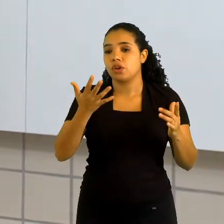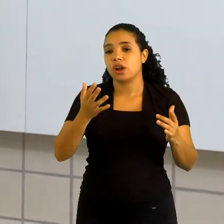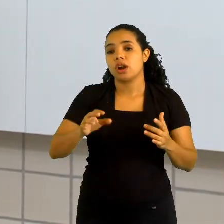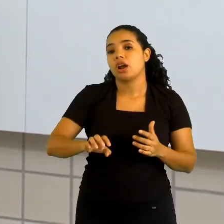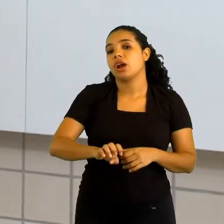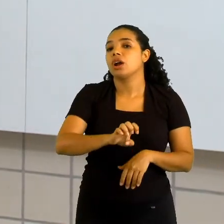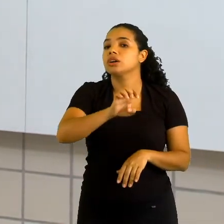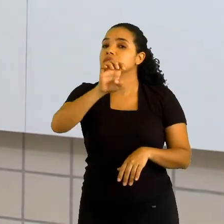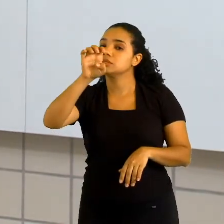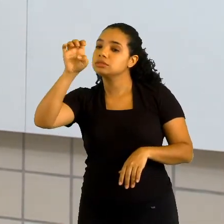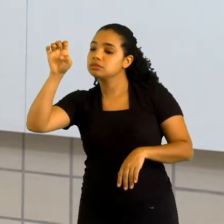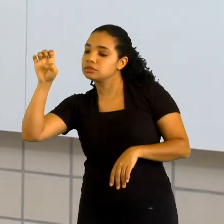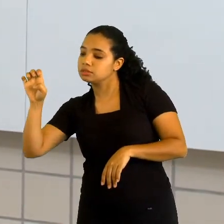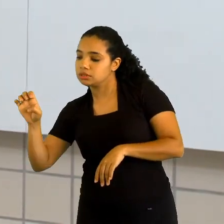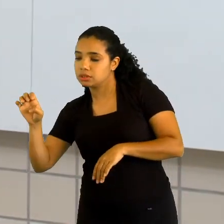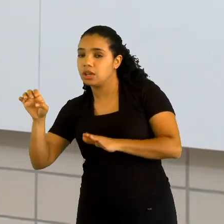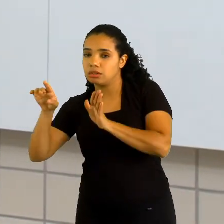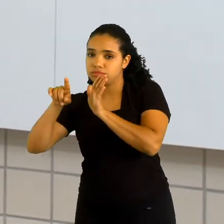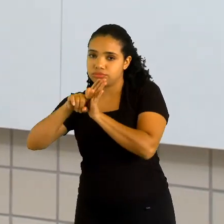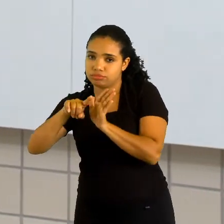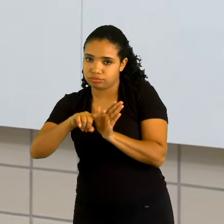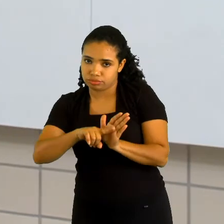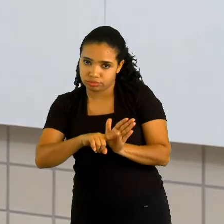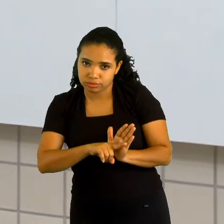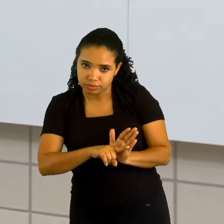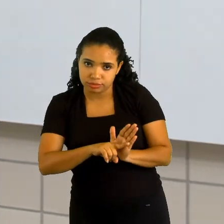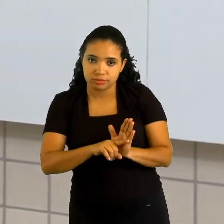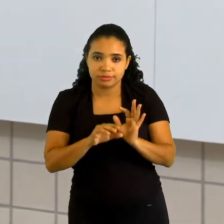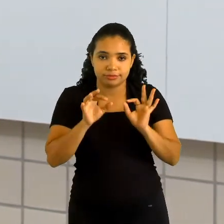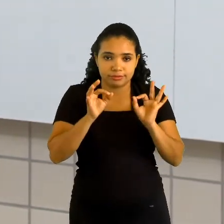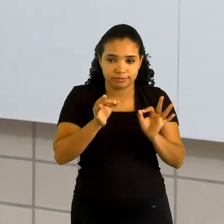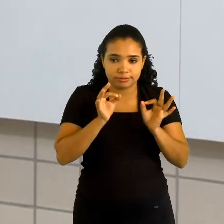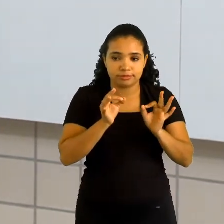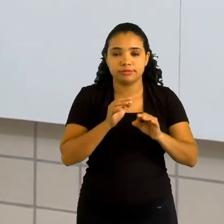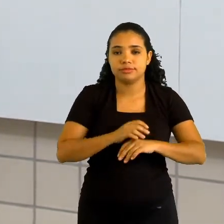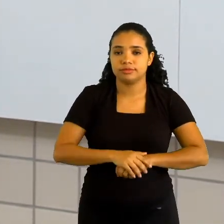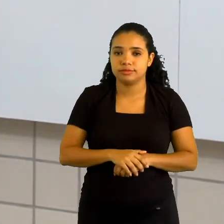para a esquerda. Beleza?